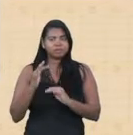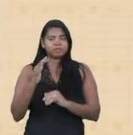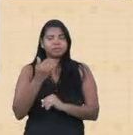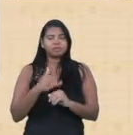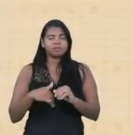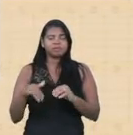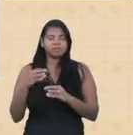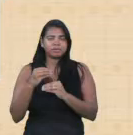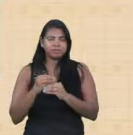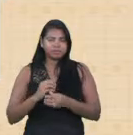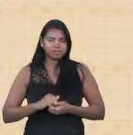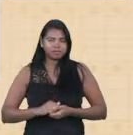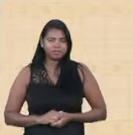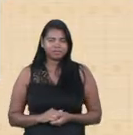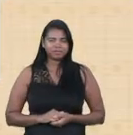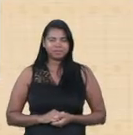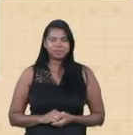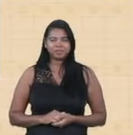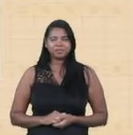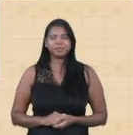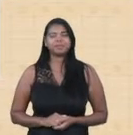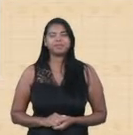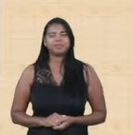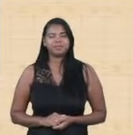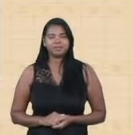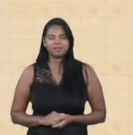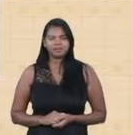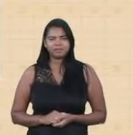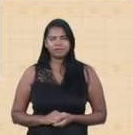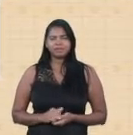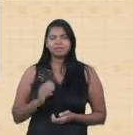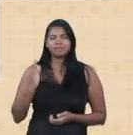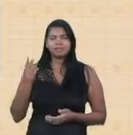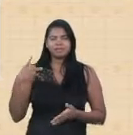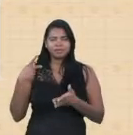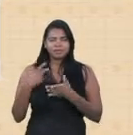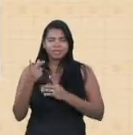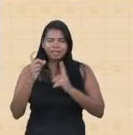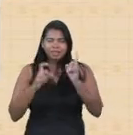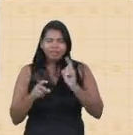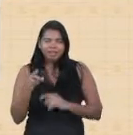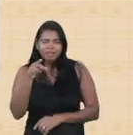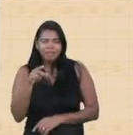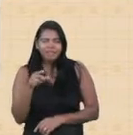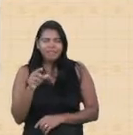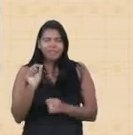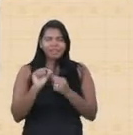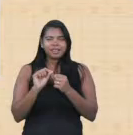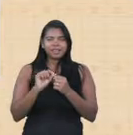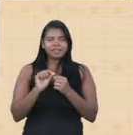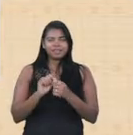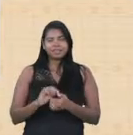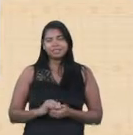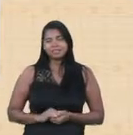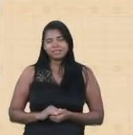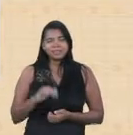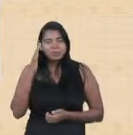helicoidal. Aí tá vendo que eu já sei eu já sei a expressão que tu tá fazendo. Tu deve estar lendo